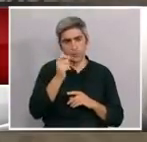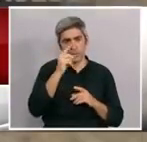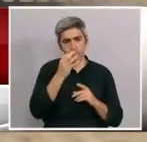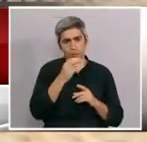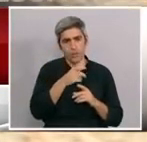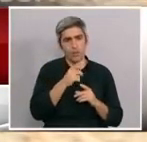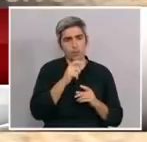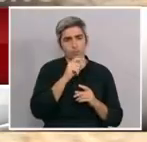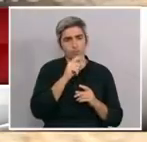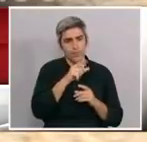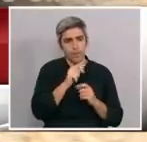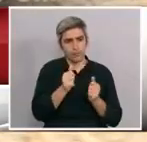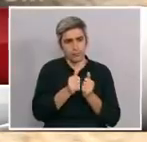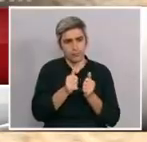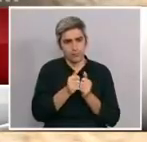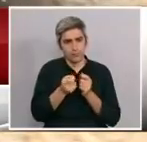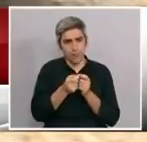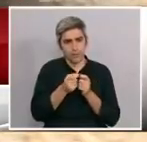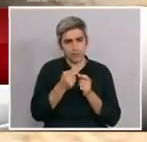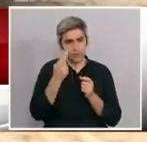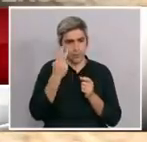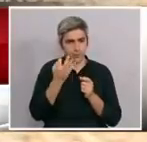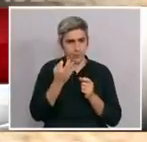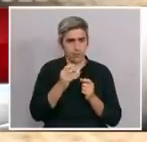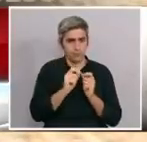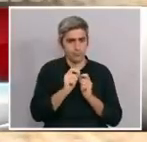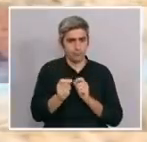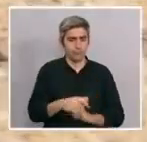teve o privilégio de a viver de muito perto.